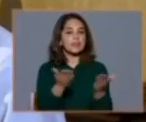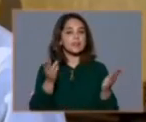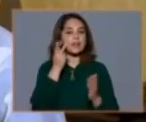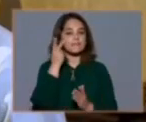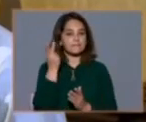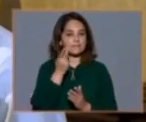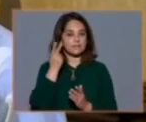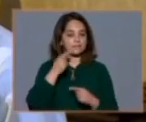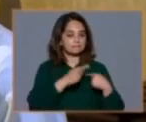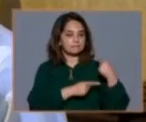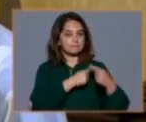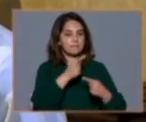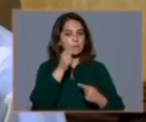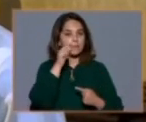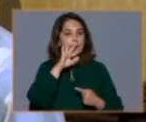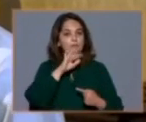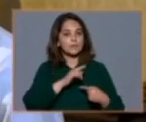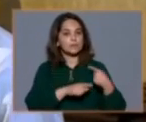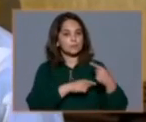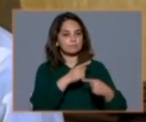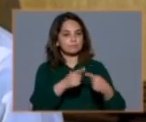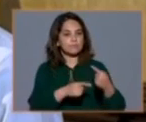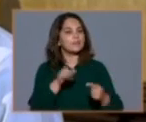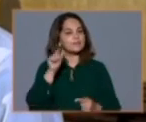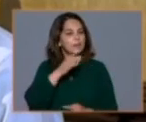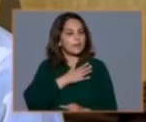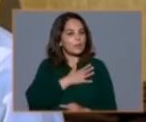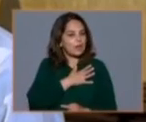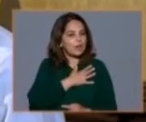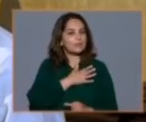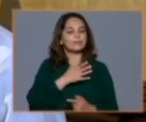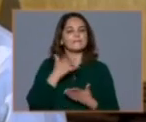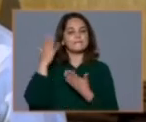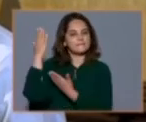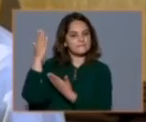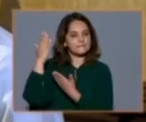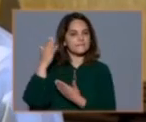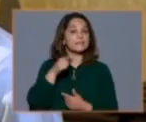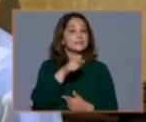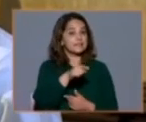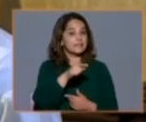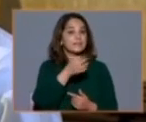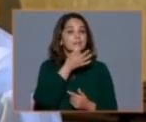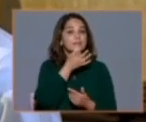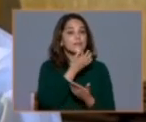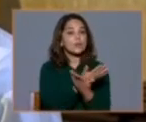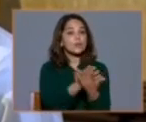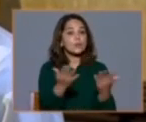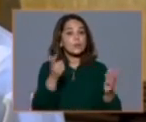Pai e do Filho. E com o Pai e o Filho é adorado e glorificado, Ele que falou pelos